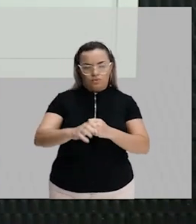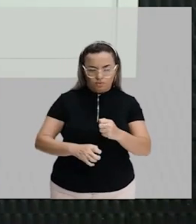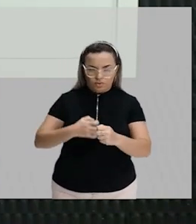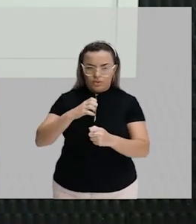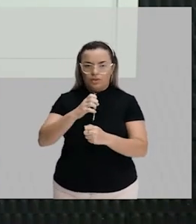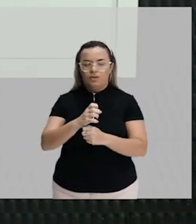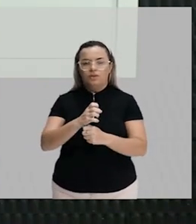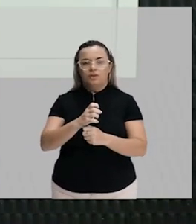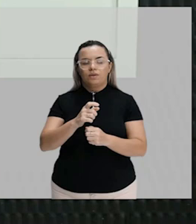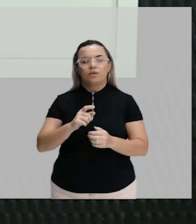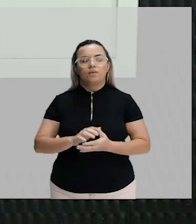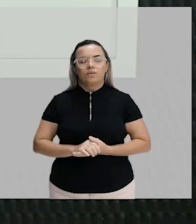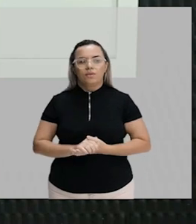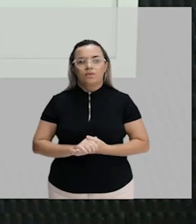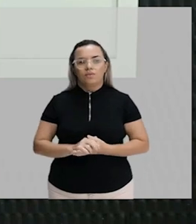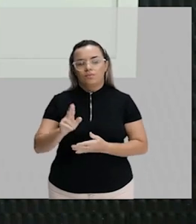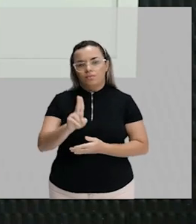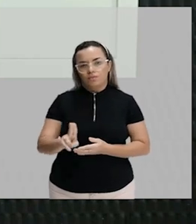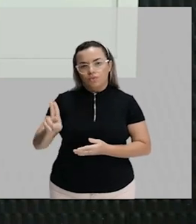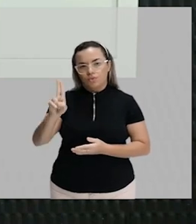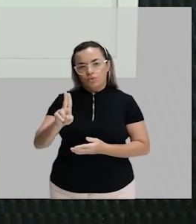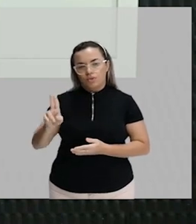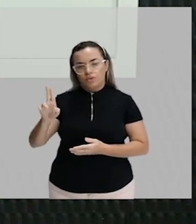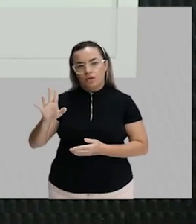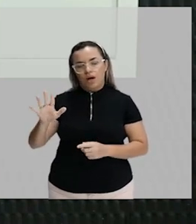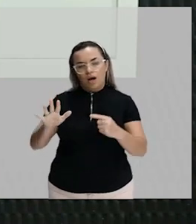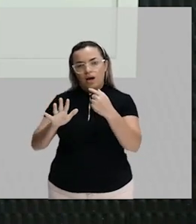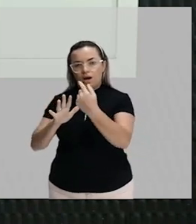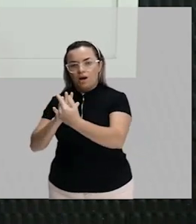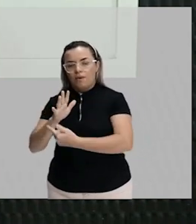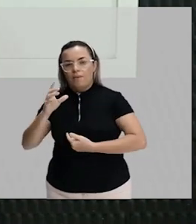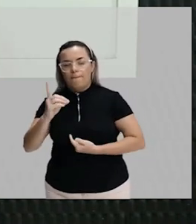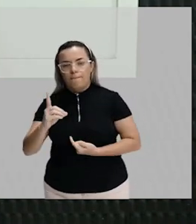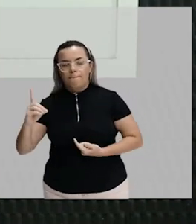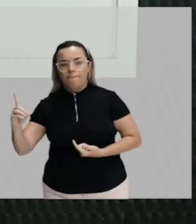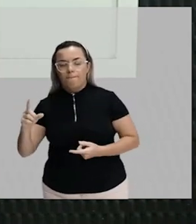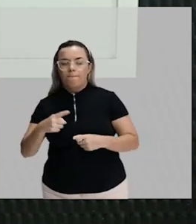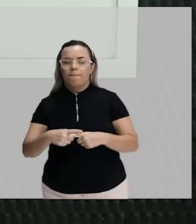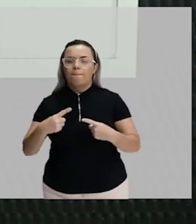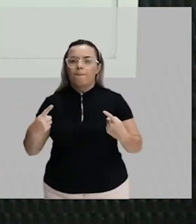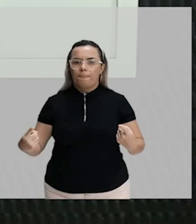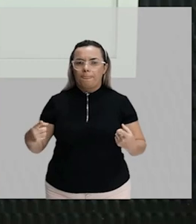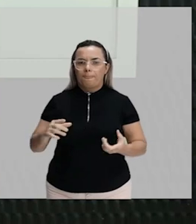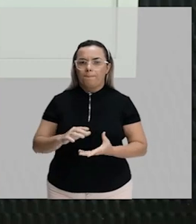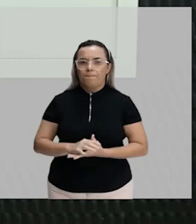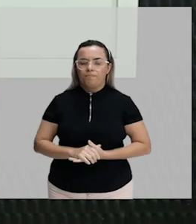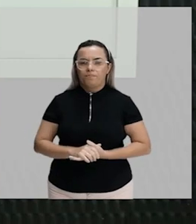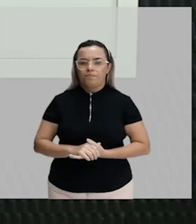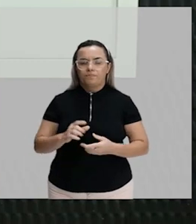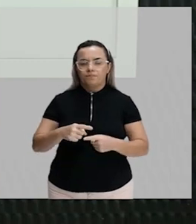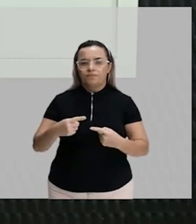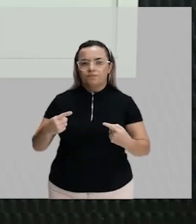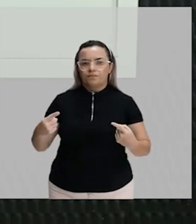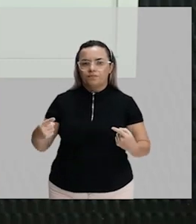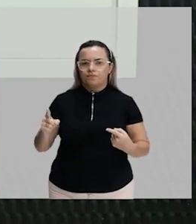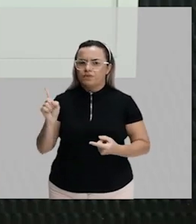elétron certo eu vou utilizar a mão direita mas eu vou analisar não pela